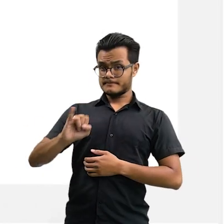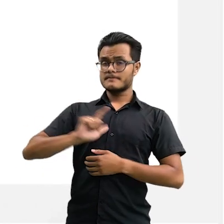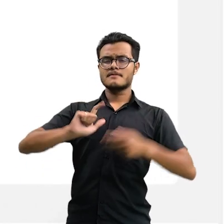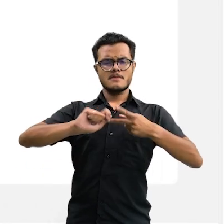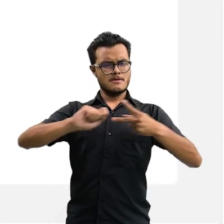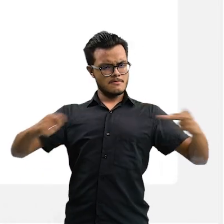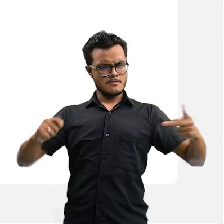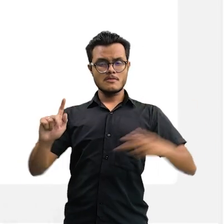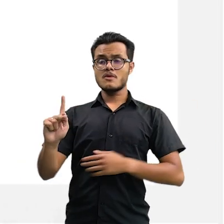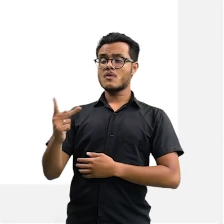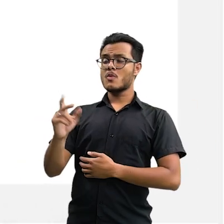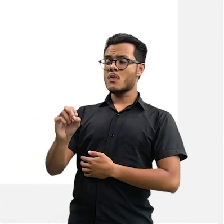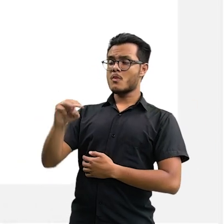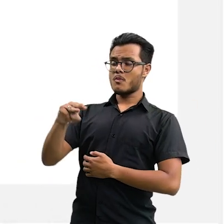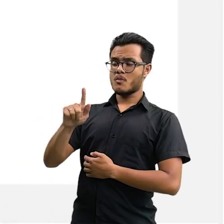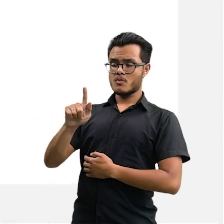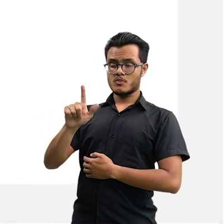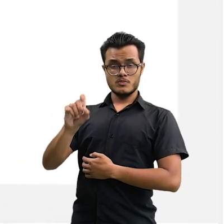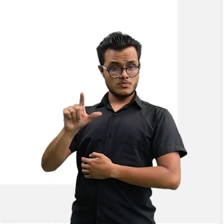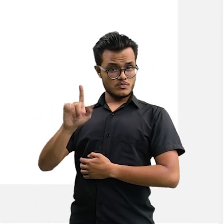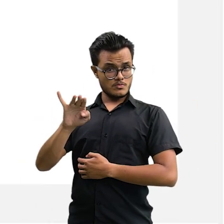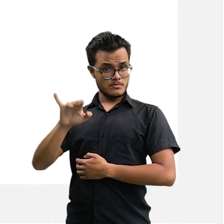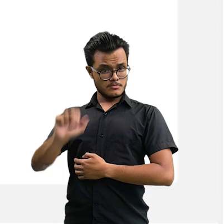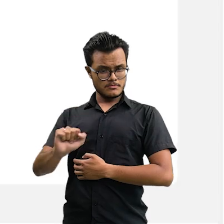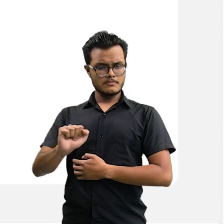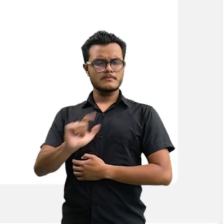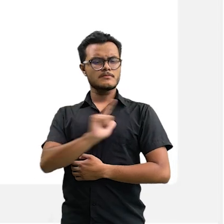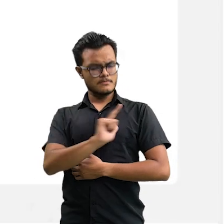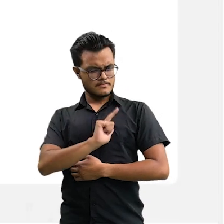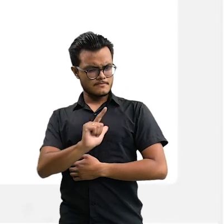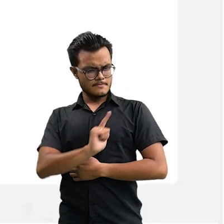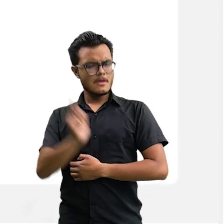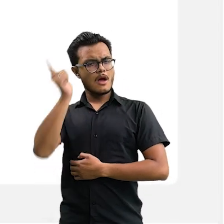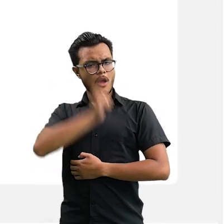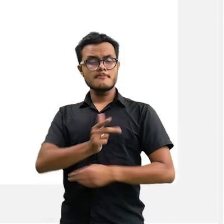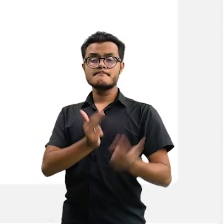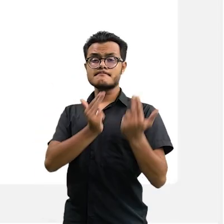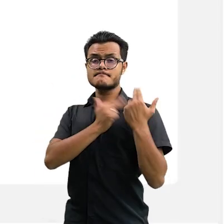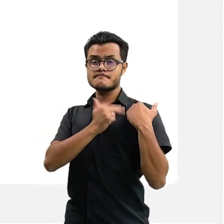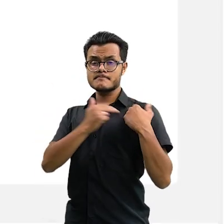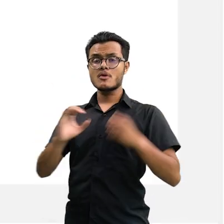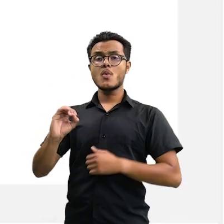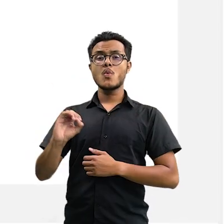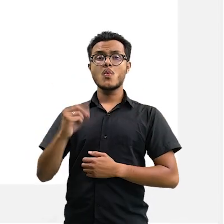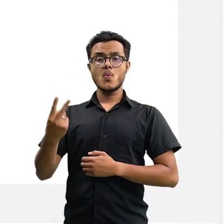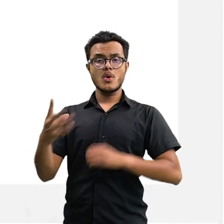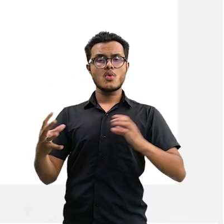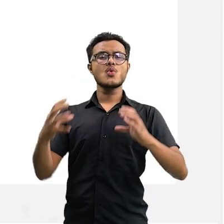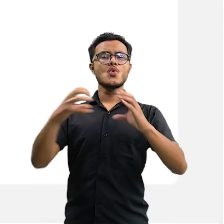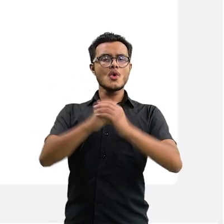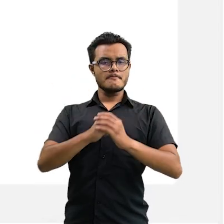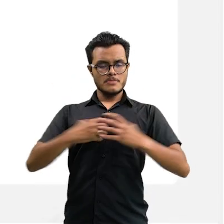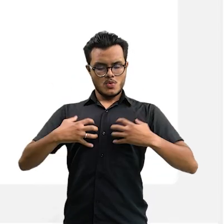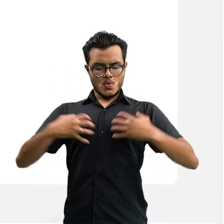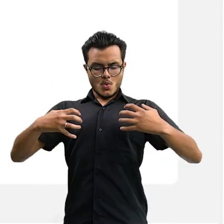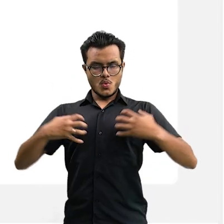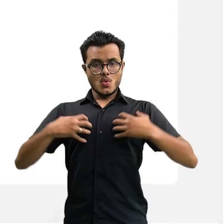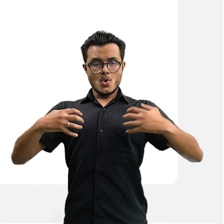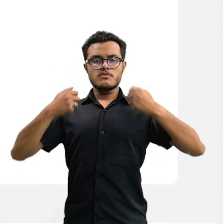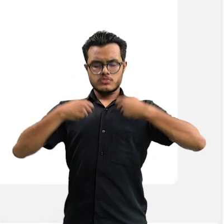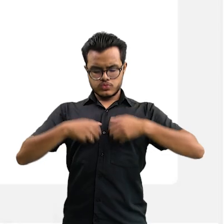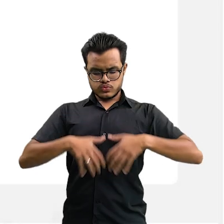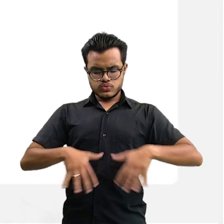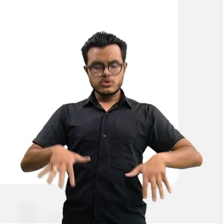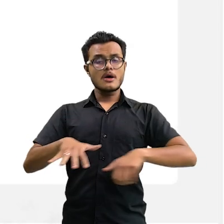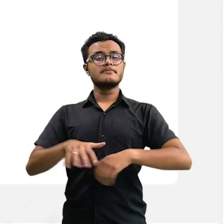presente nas hemácias. A hemoglobina é responsável pelo transporte de gás oxigênio nos alvéolos pulmonares para os